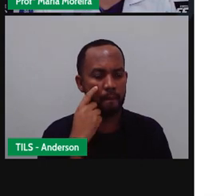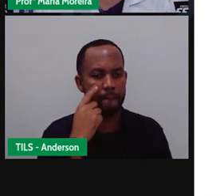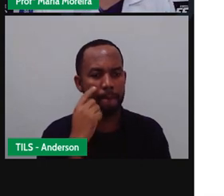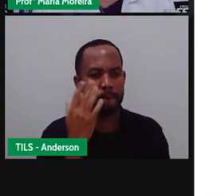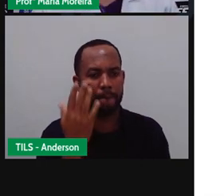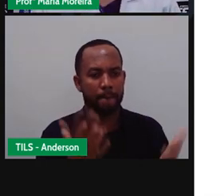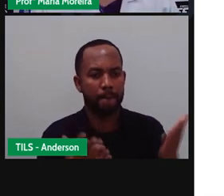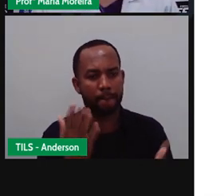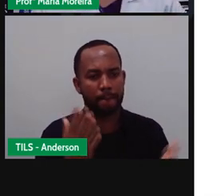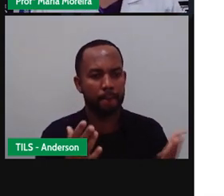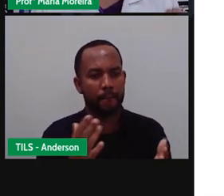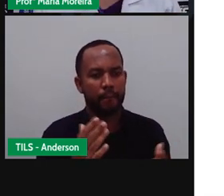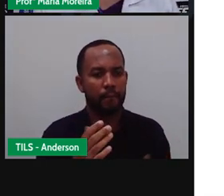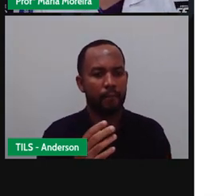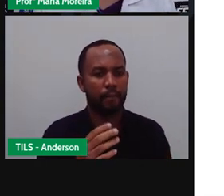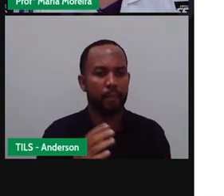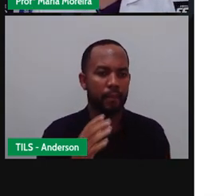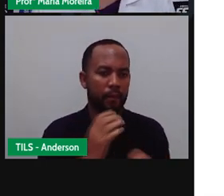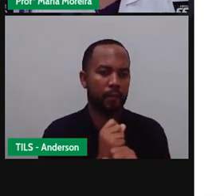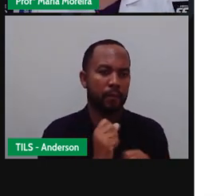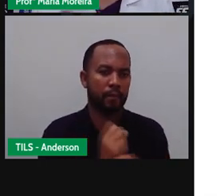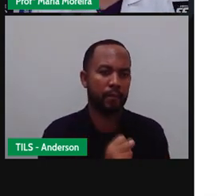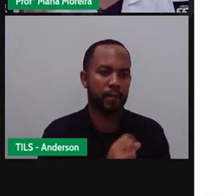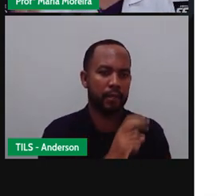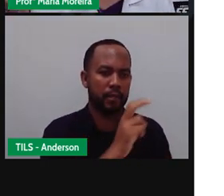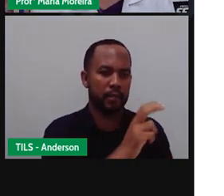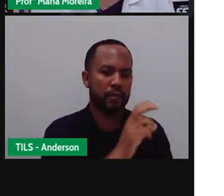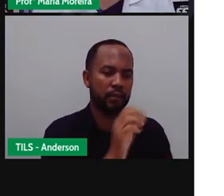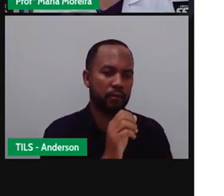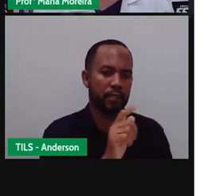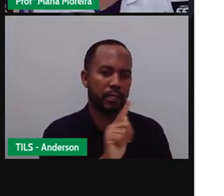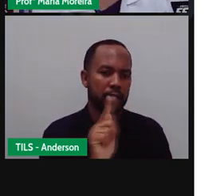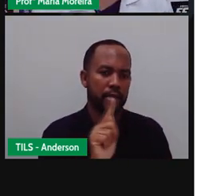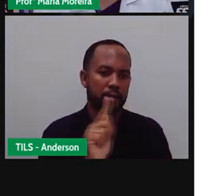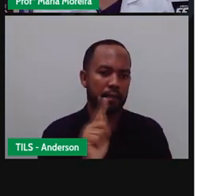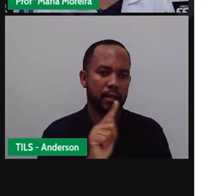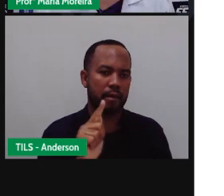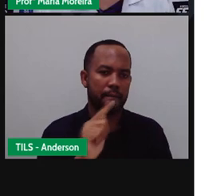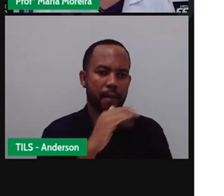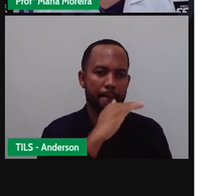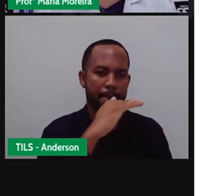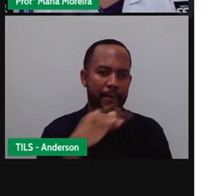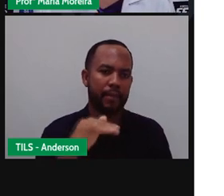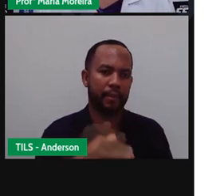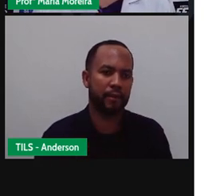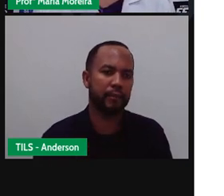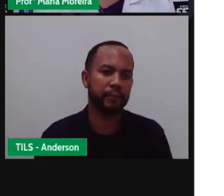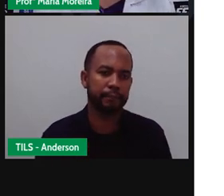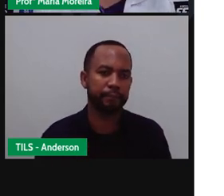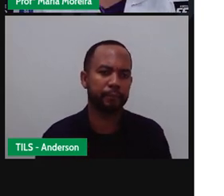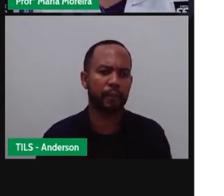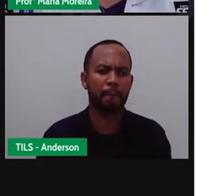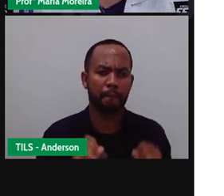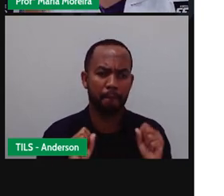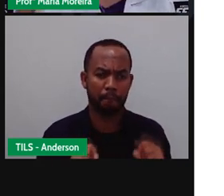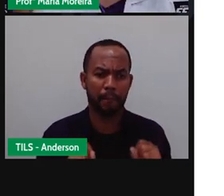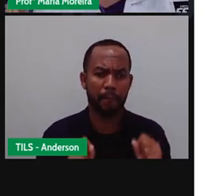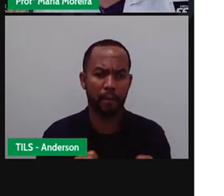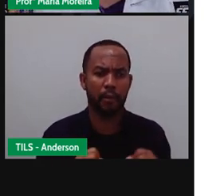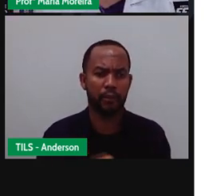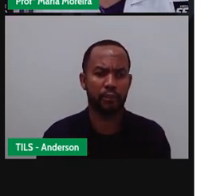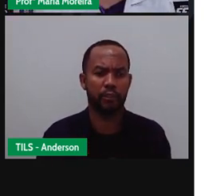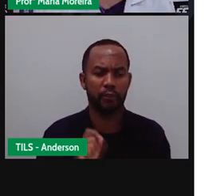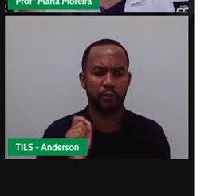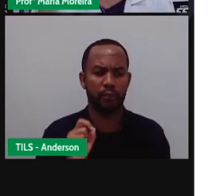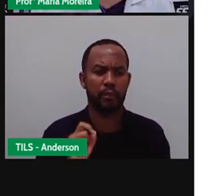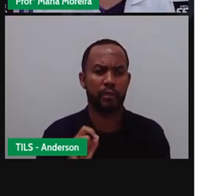Você pode o quê? Fazer a continha aí e ver qual seria a metade dessa receita. Posso dobrar